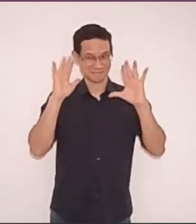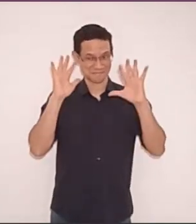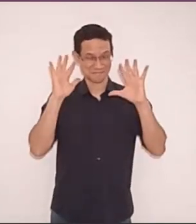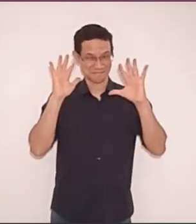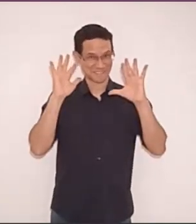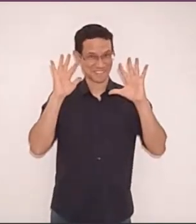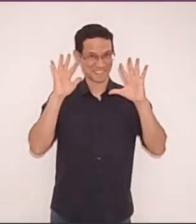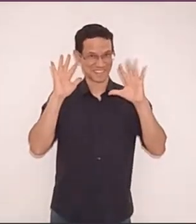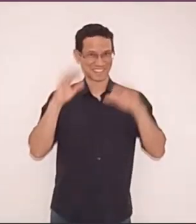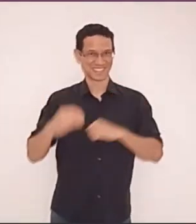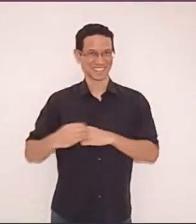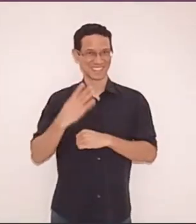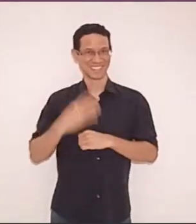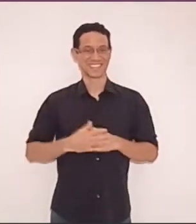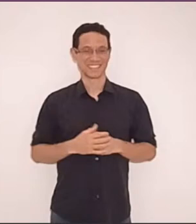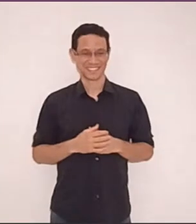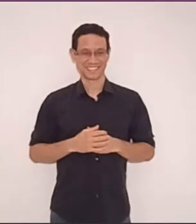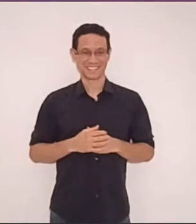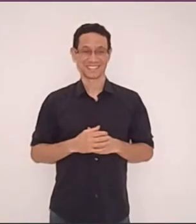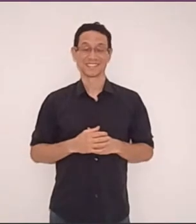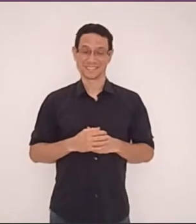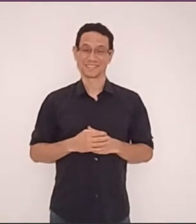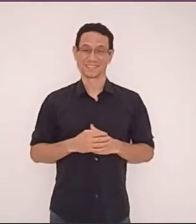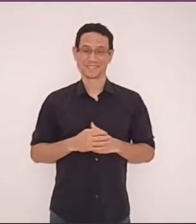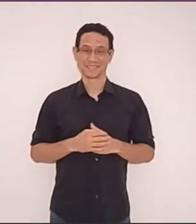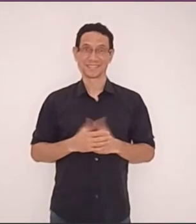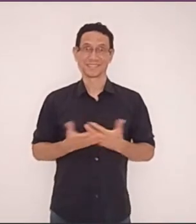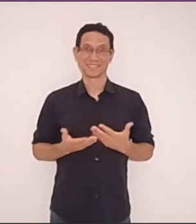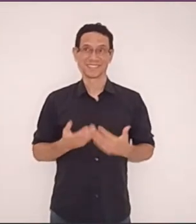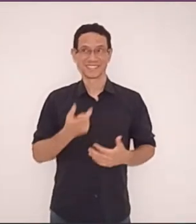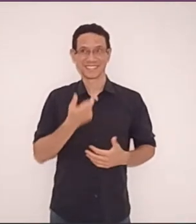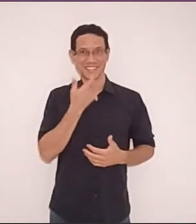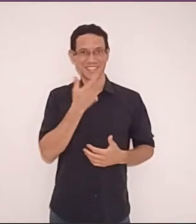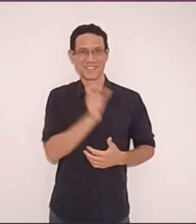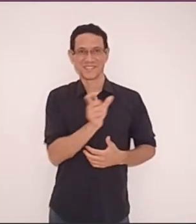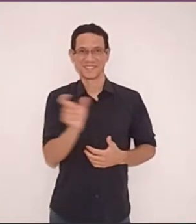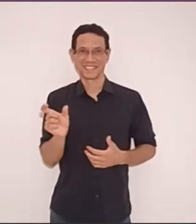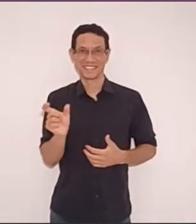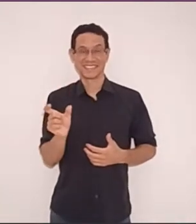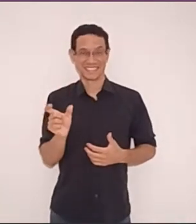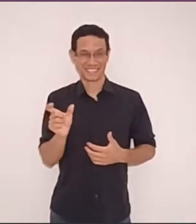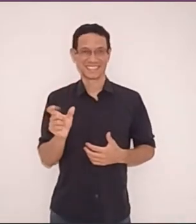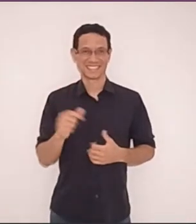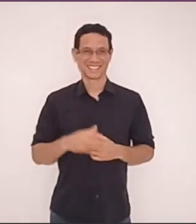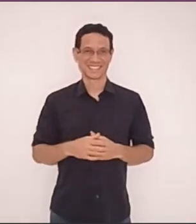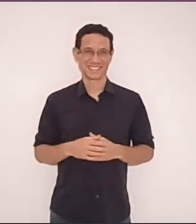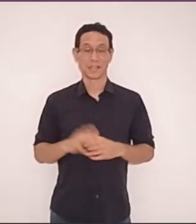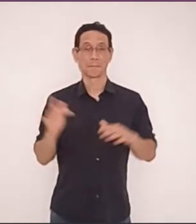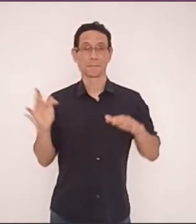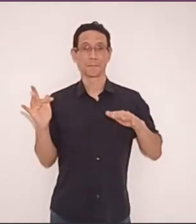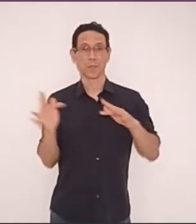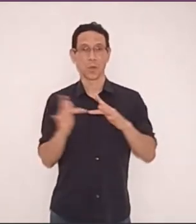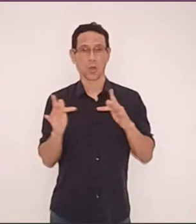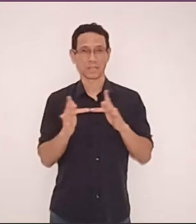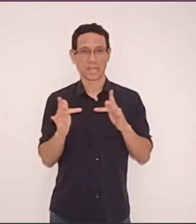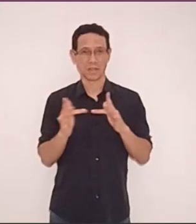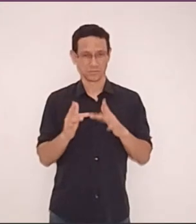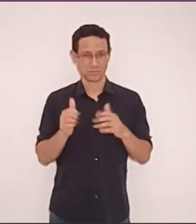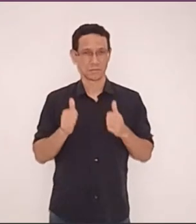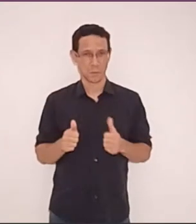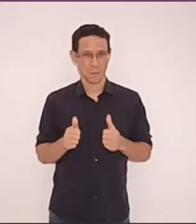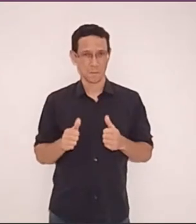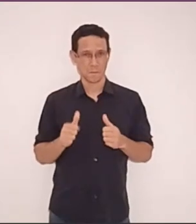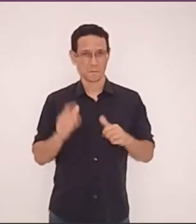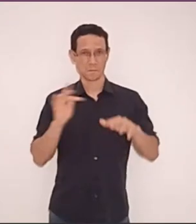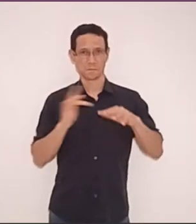tô processando aqui né então assim é sem palavras é eu vou deixar aqui meus contatos para quem tiver